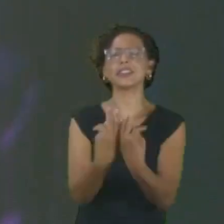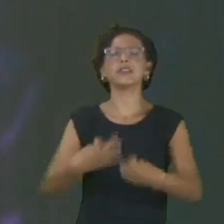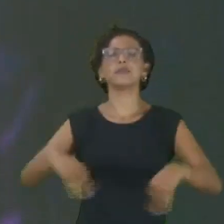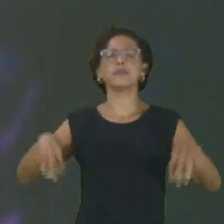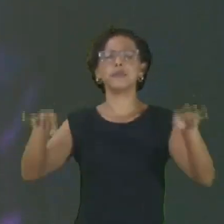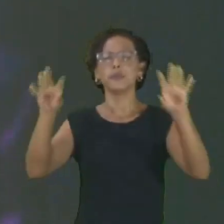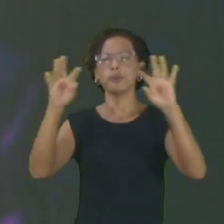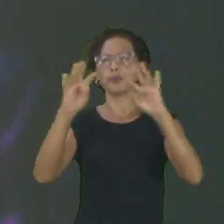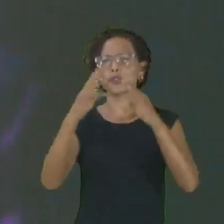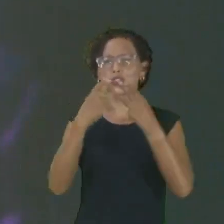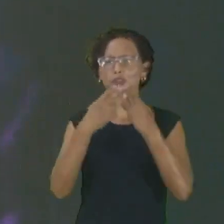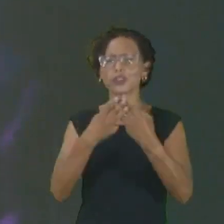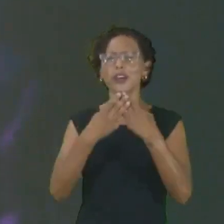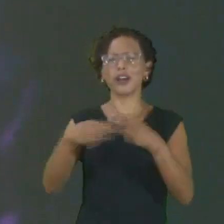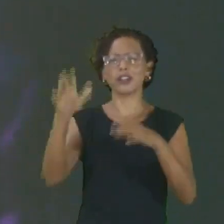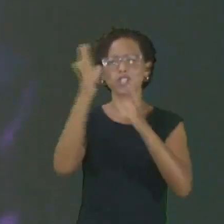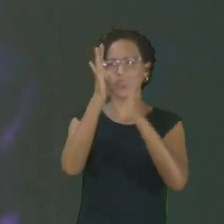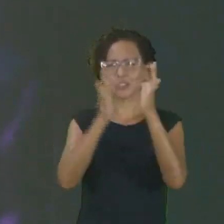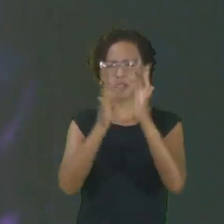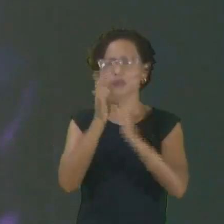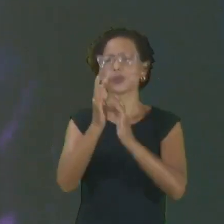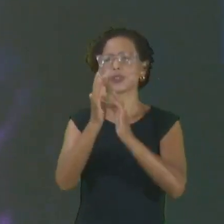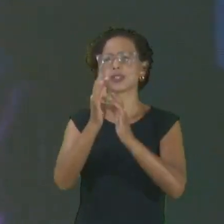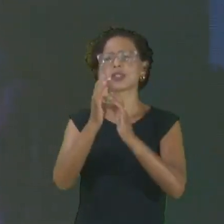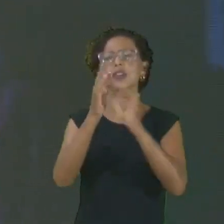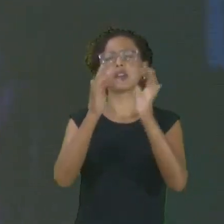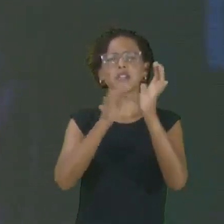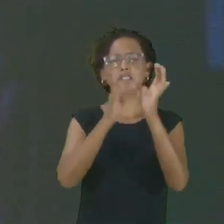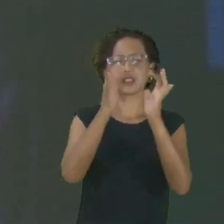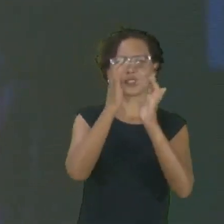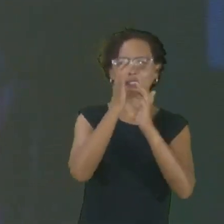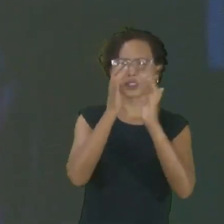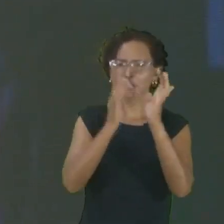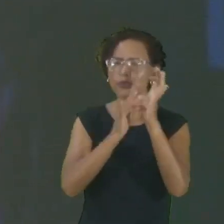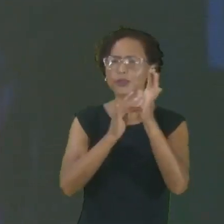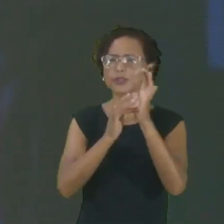Jesus, Jesus, Jesus. E ninguém mais do que Jesus.